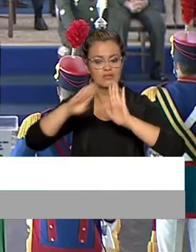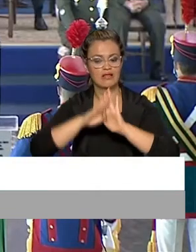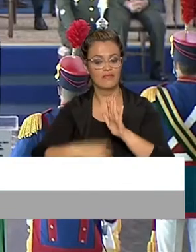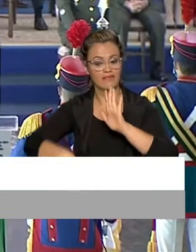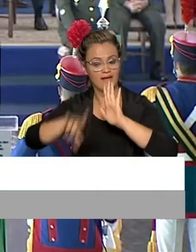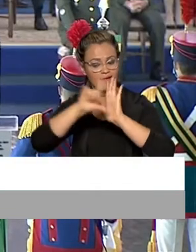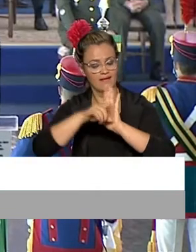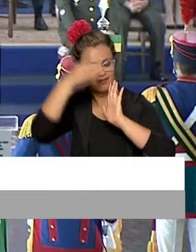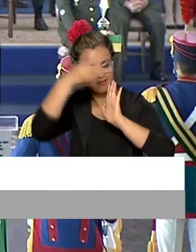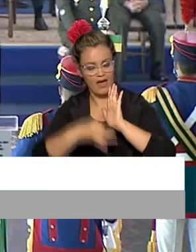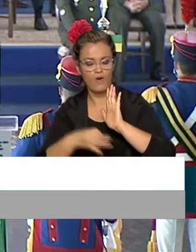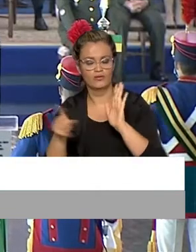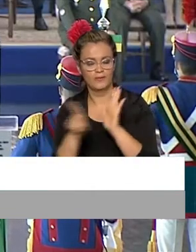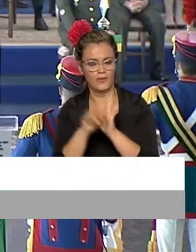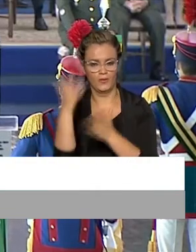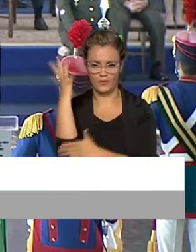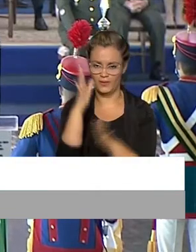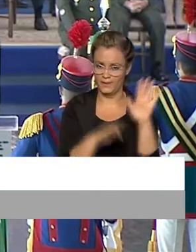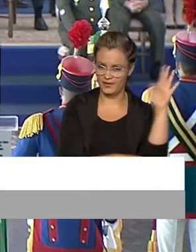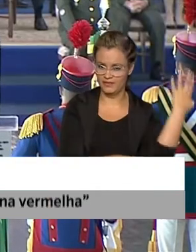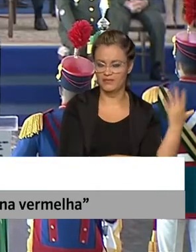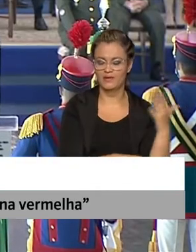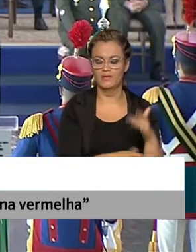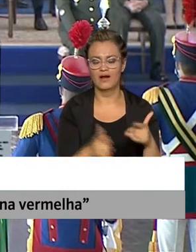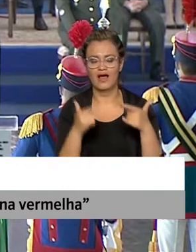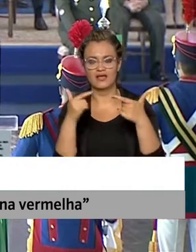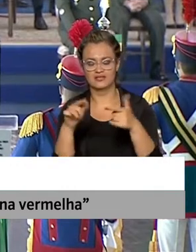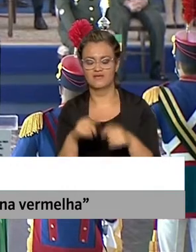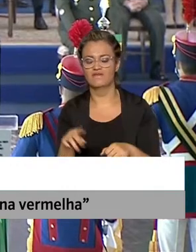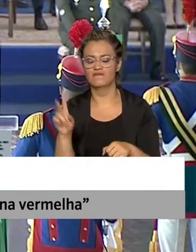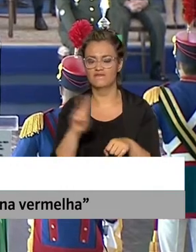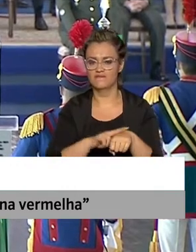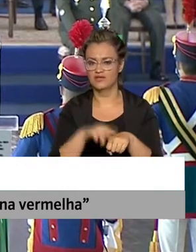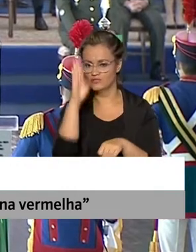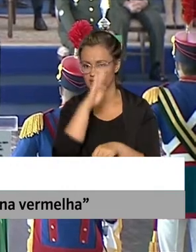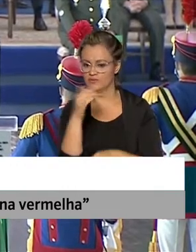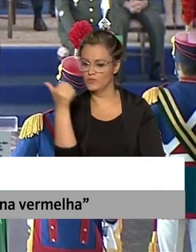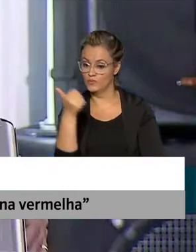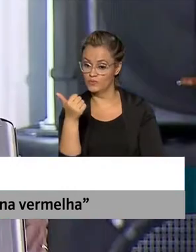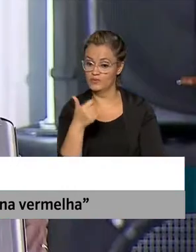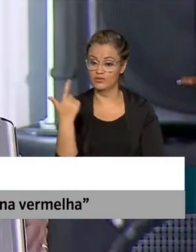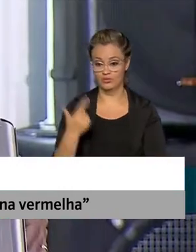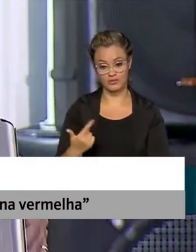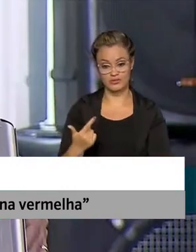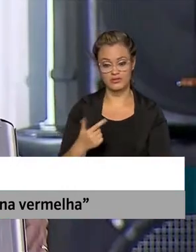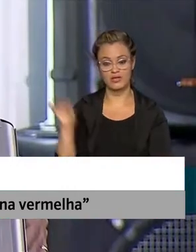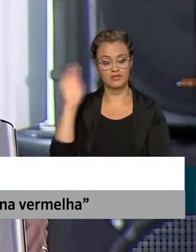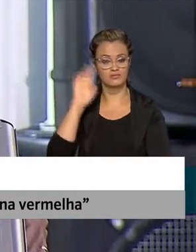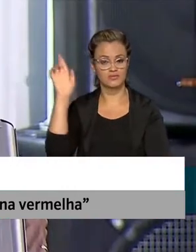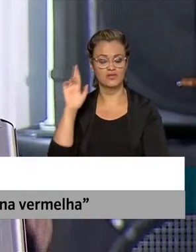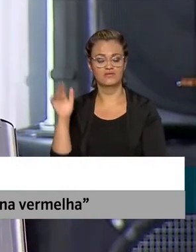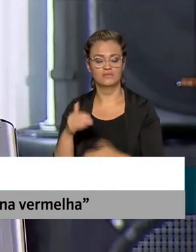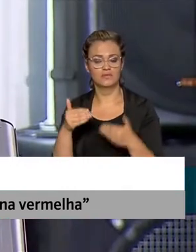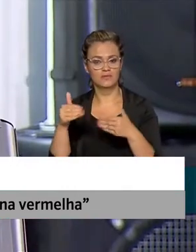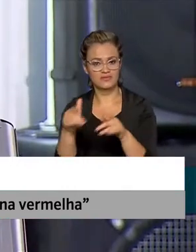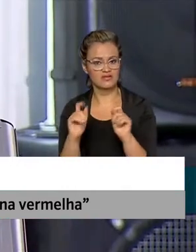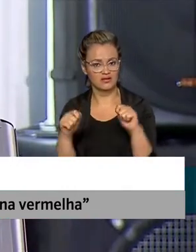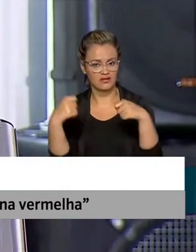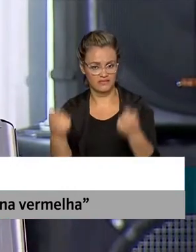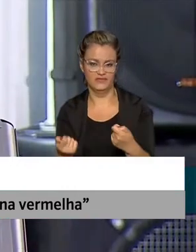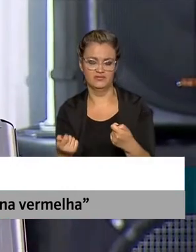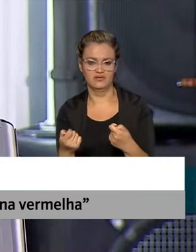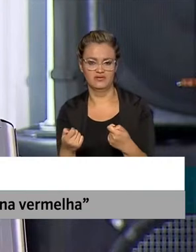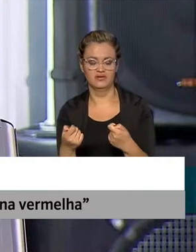lei e da ordem ambiental. As operações Verde Brasil 1 e 2, coordenadas pelo Ministério da